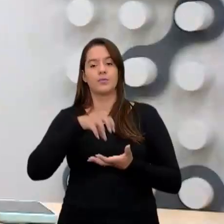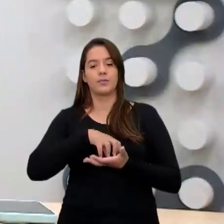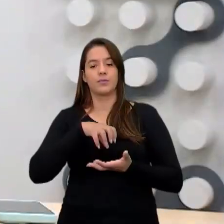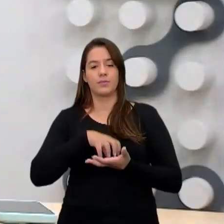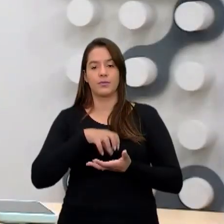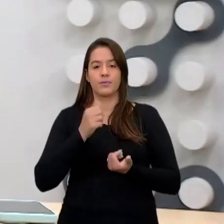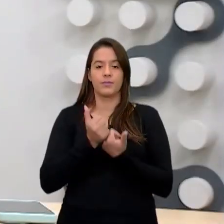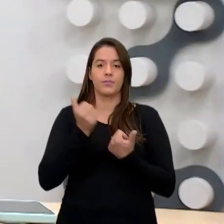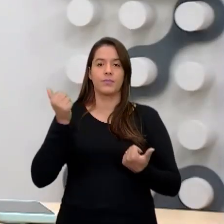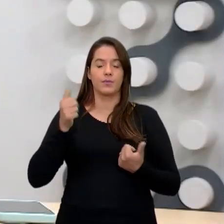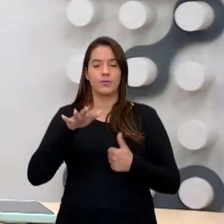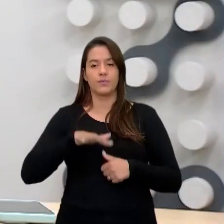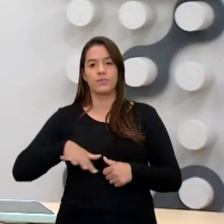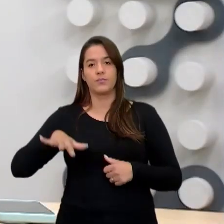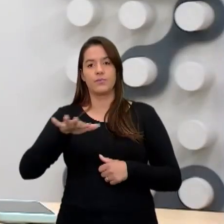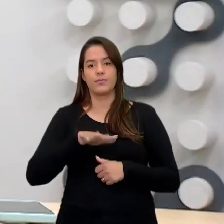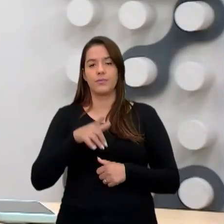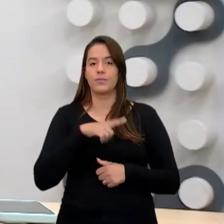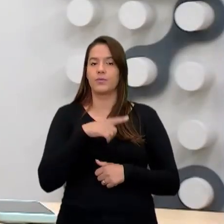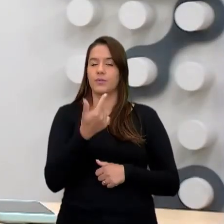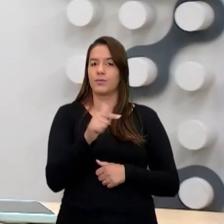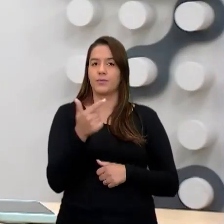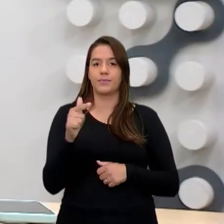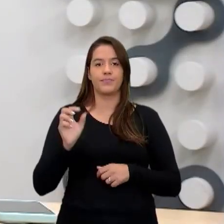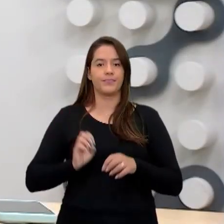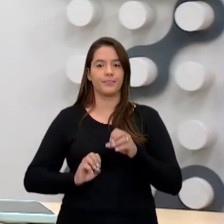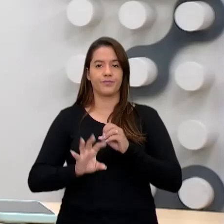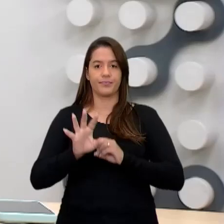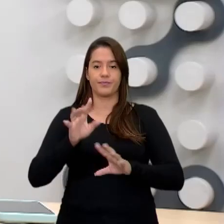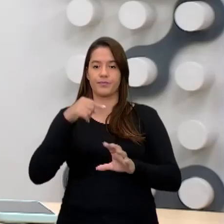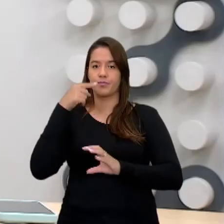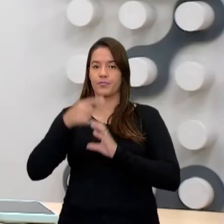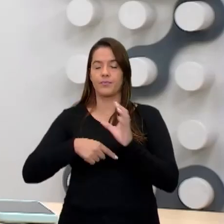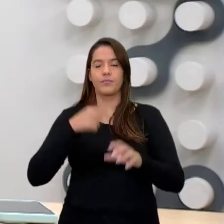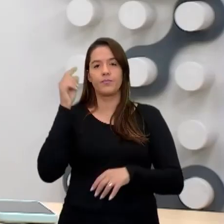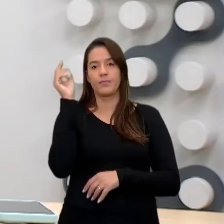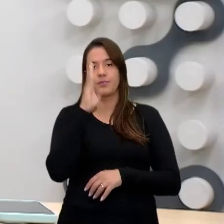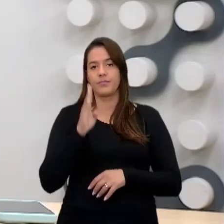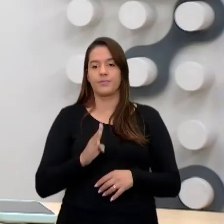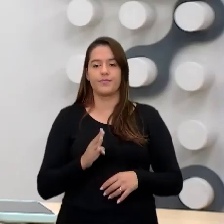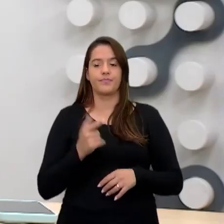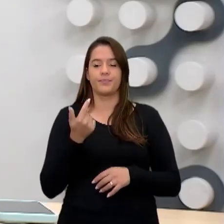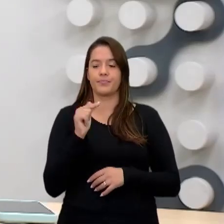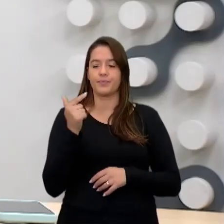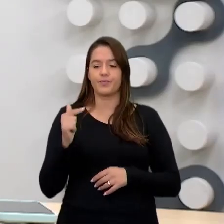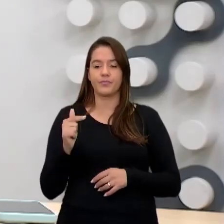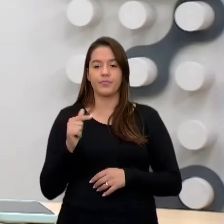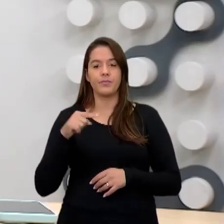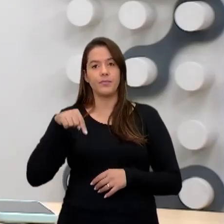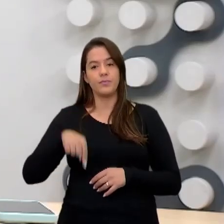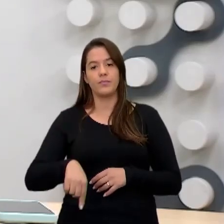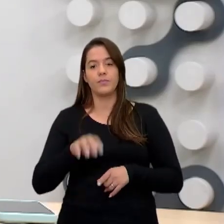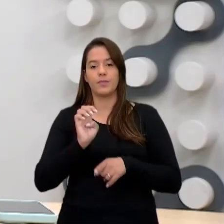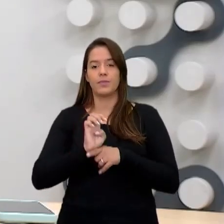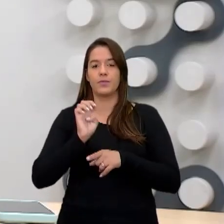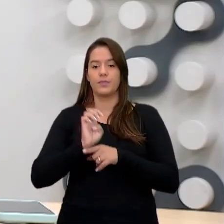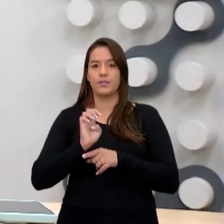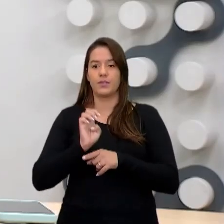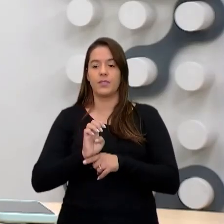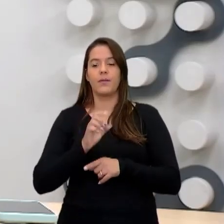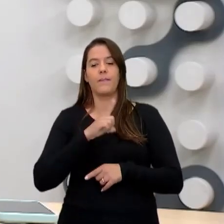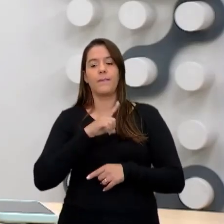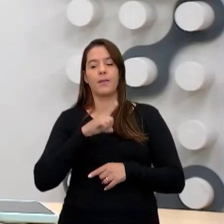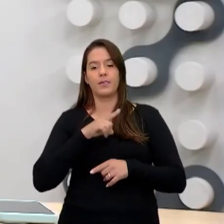centros subregionais, que não têm influência nacional, né? Não tem influência no estado, mas tem